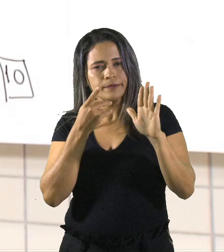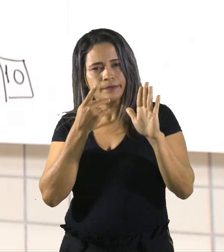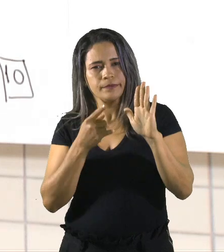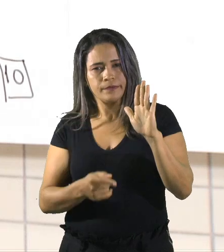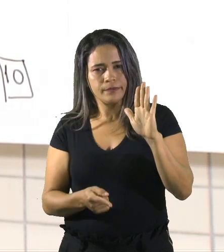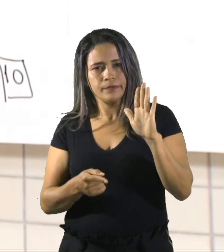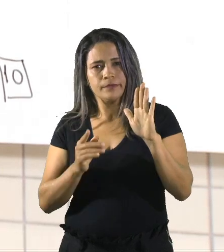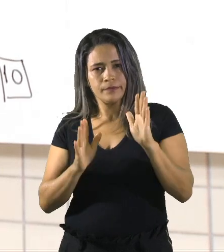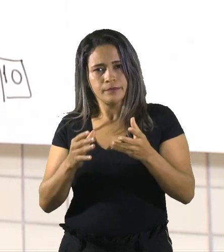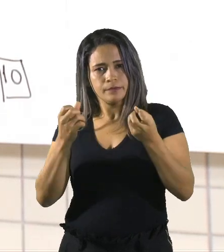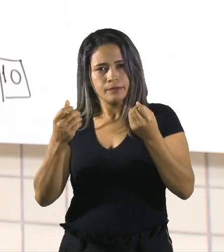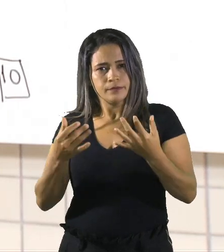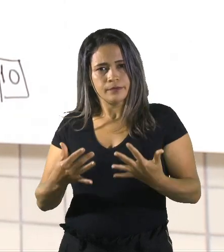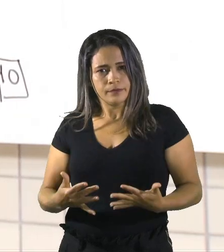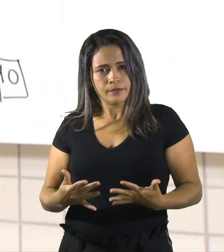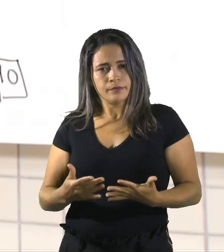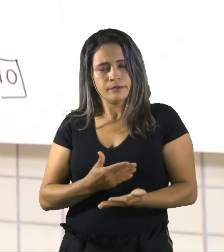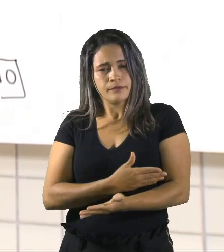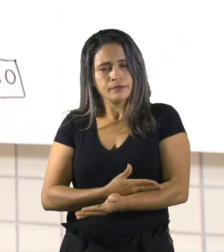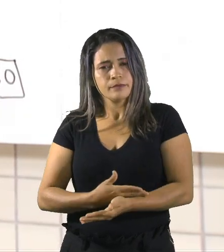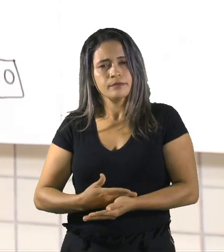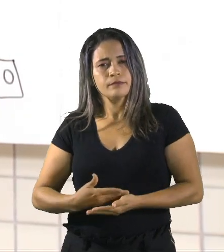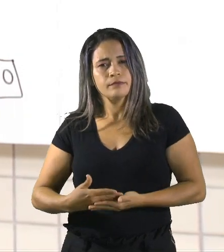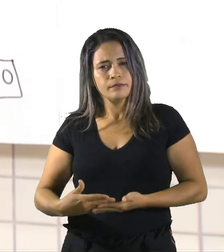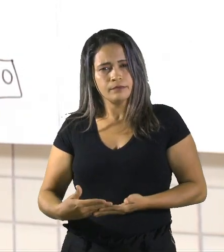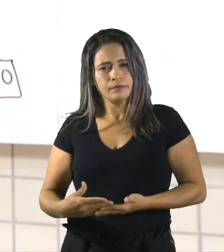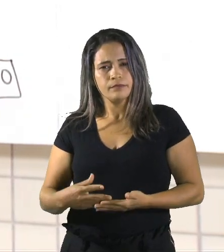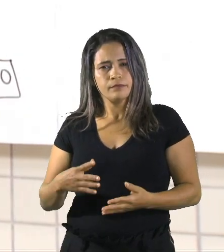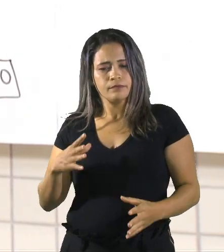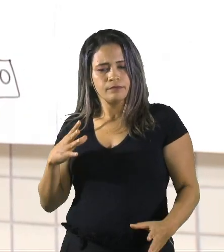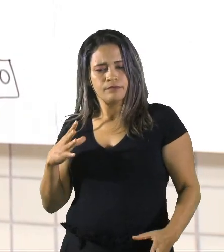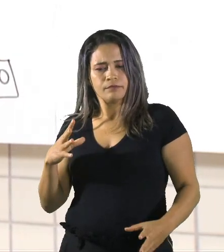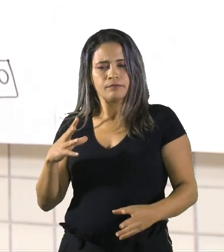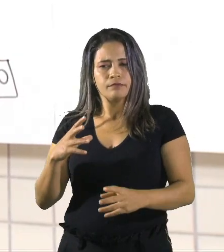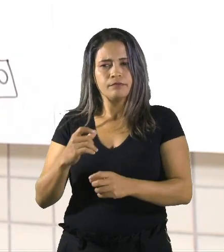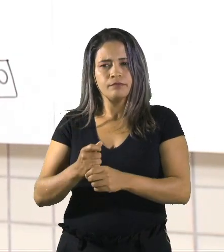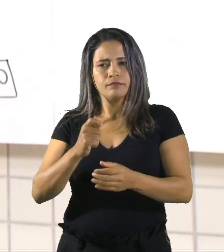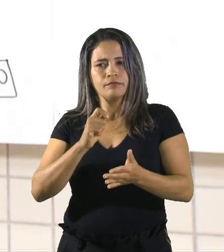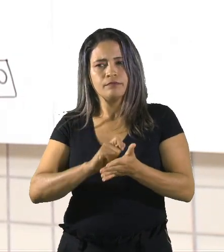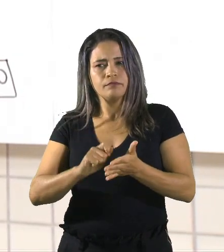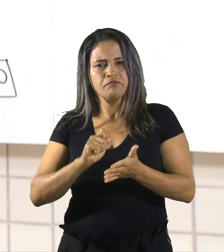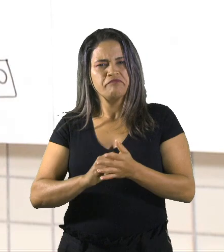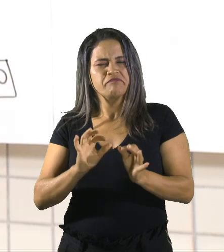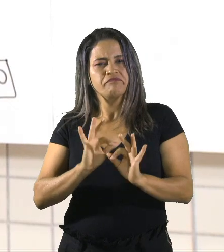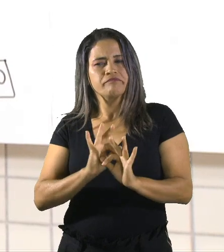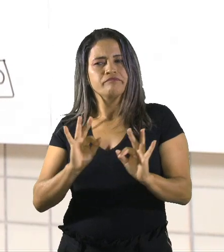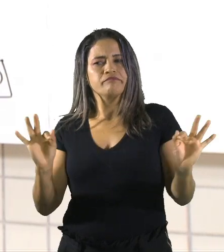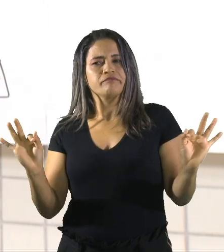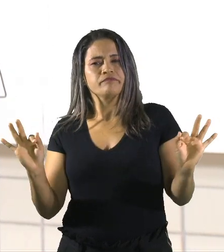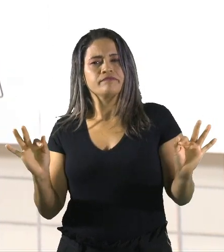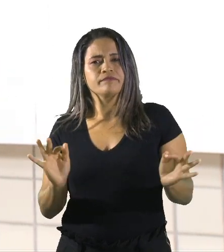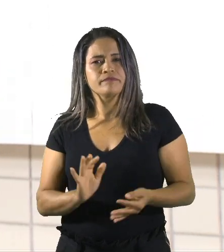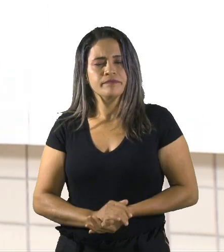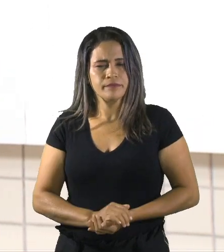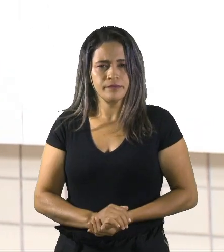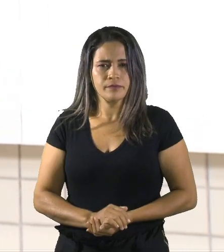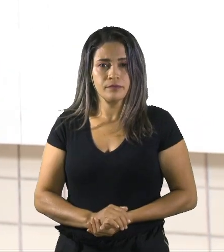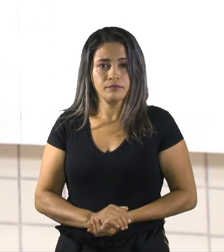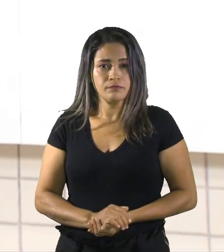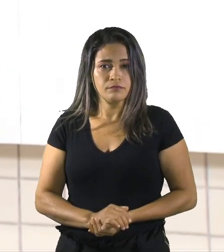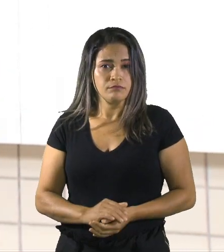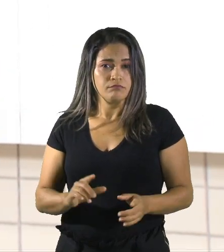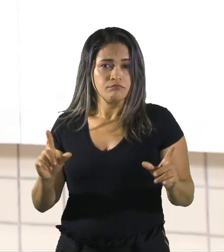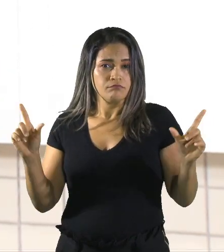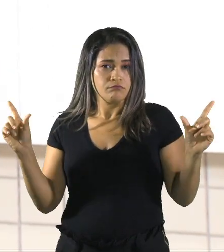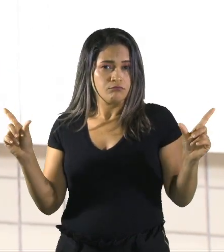a gente costuma tentar pegar tudo isso e escrever de uma forma mais simples, né? Simplificar isso,